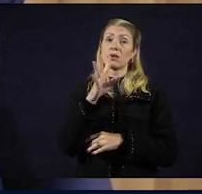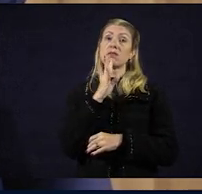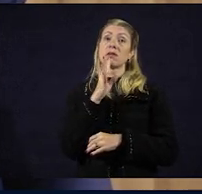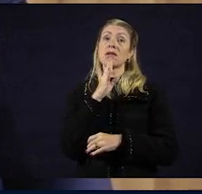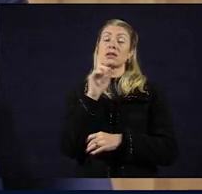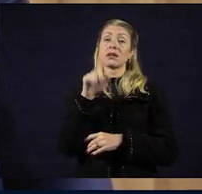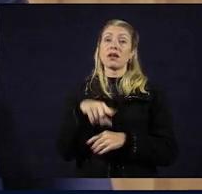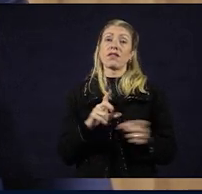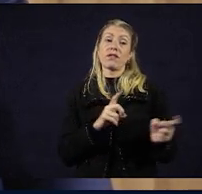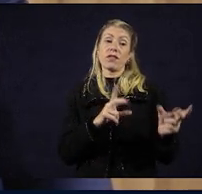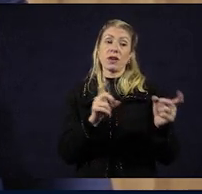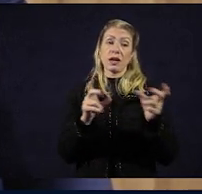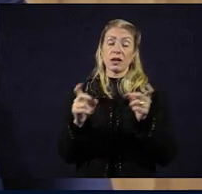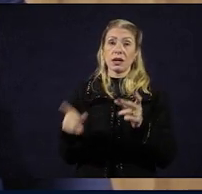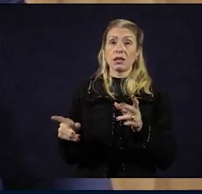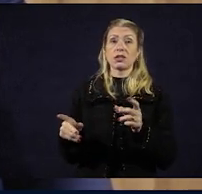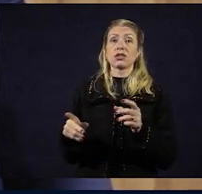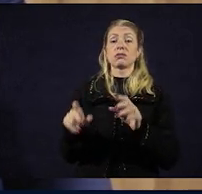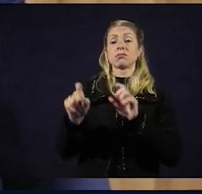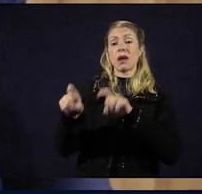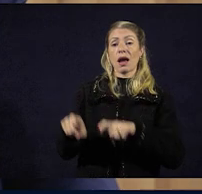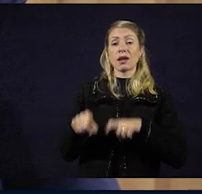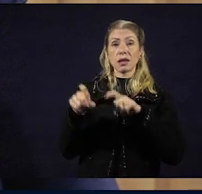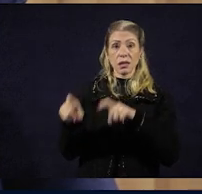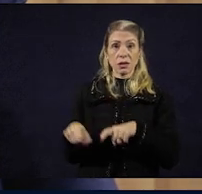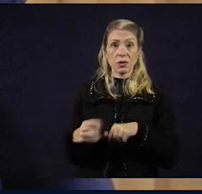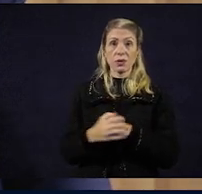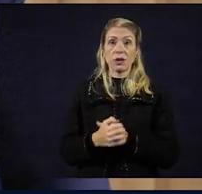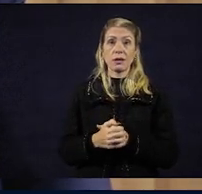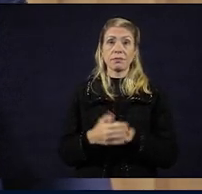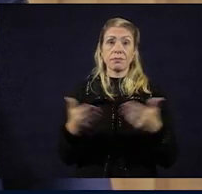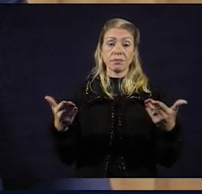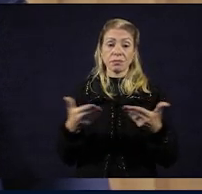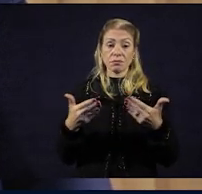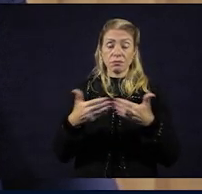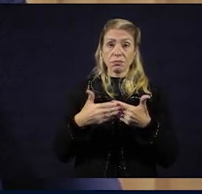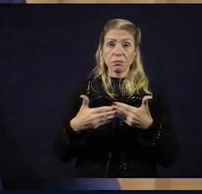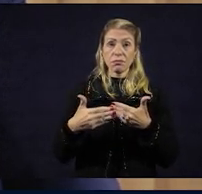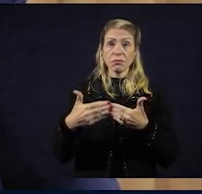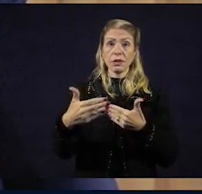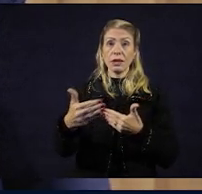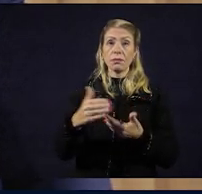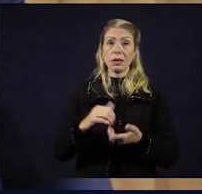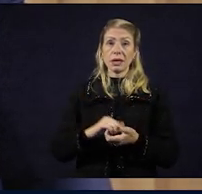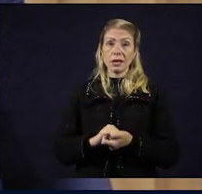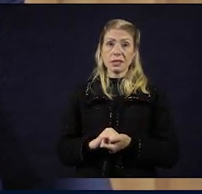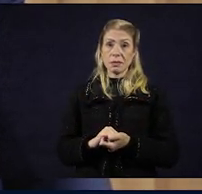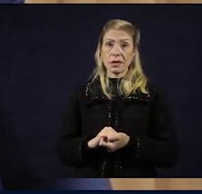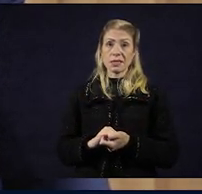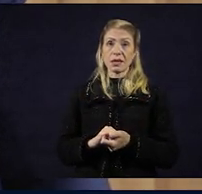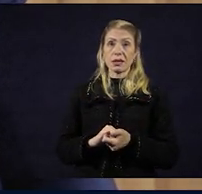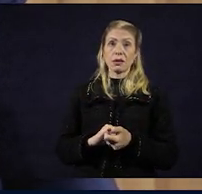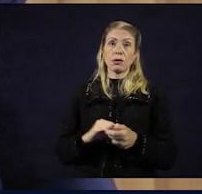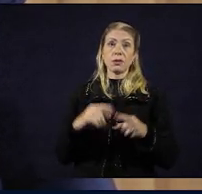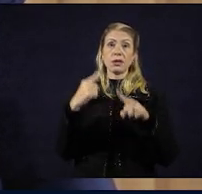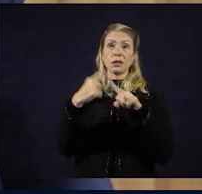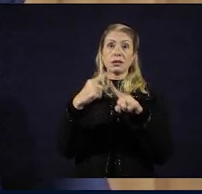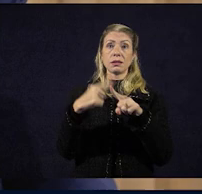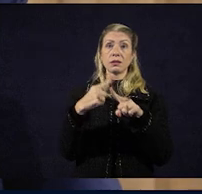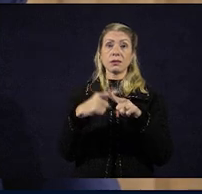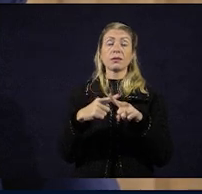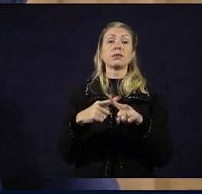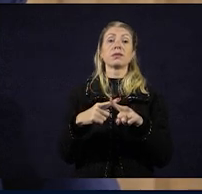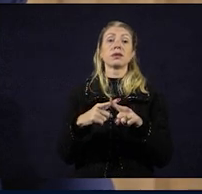de varejo agrícola um setor que tá em plena consolidação mas é muito desconhecido do público em geral são quase